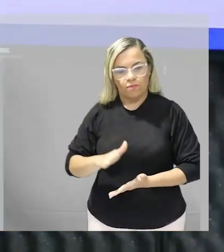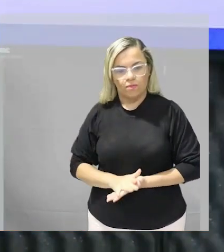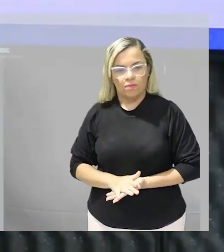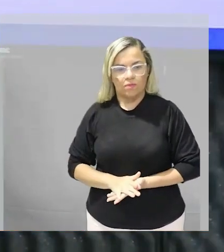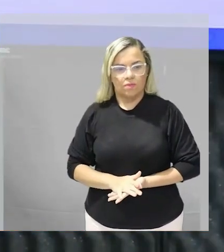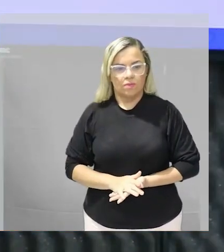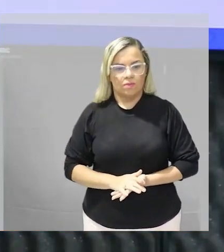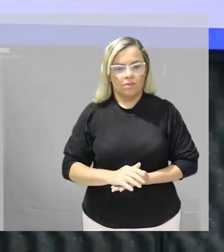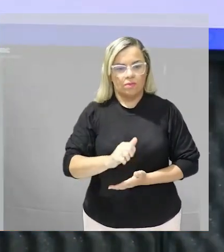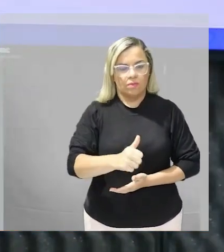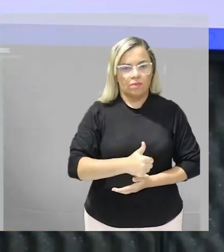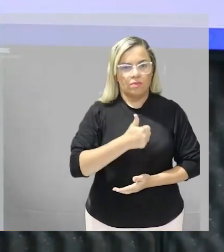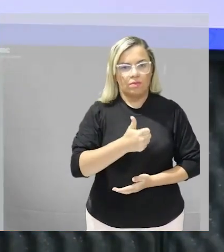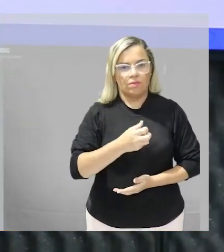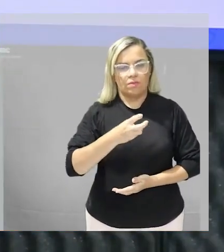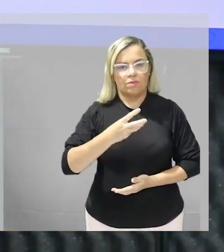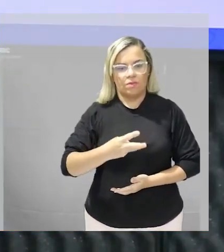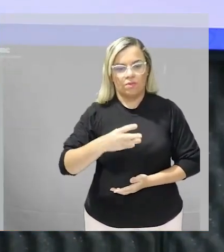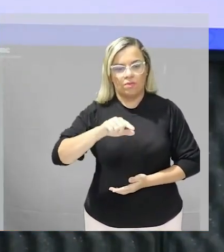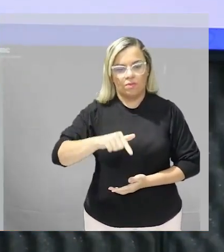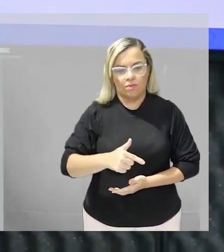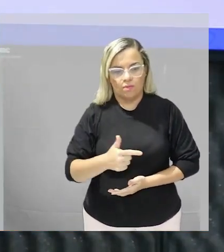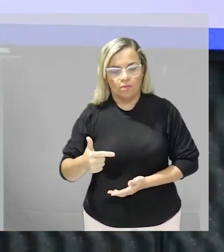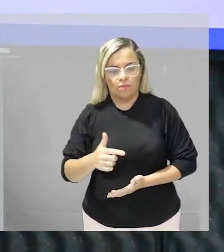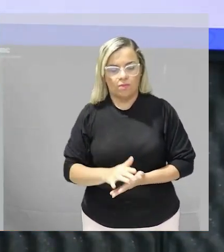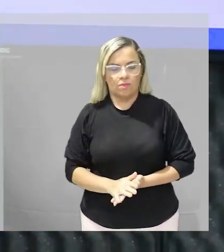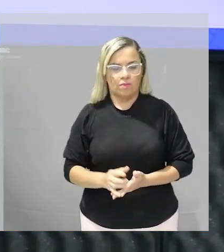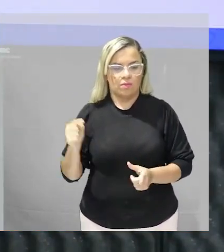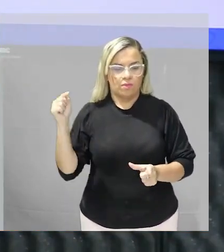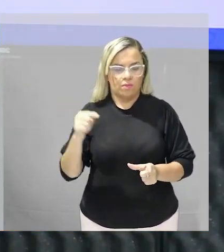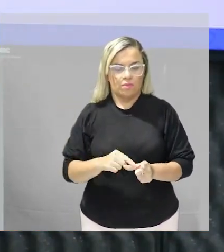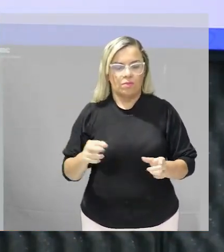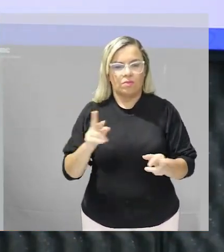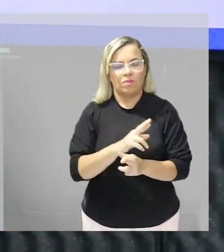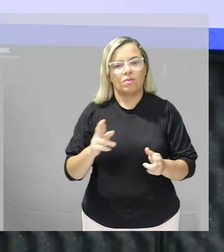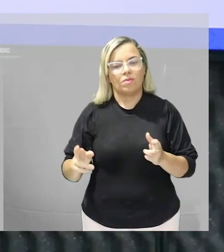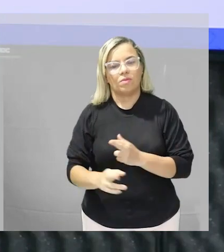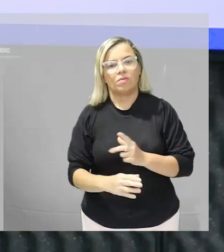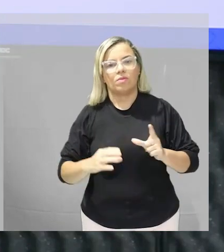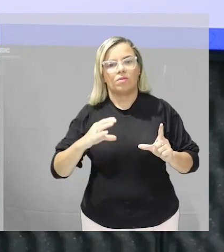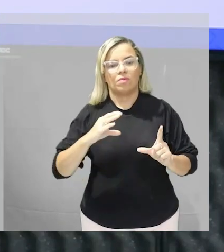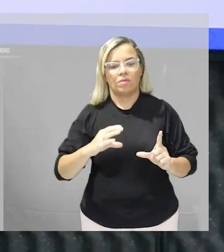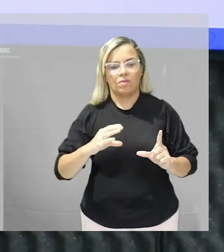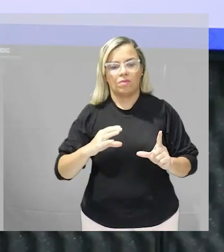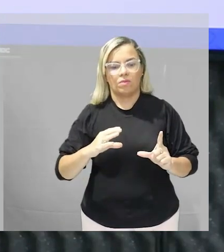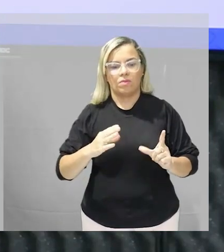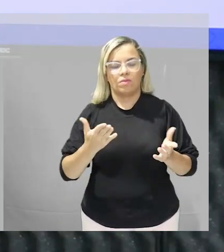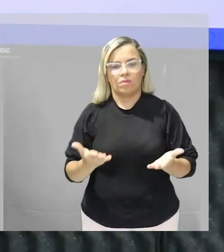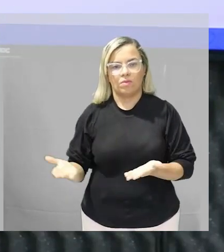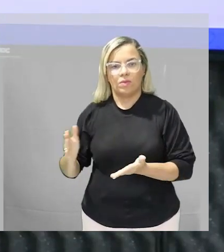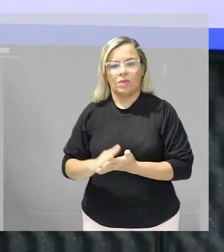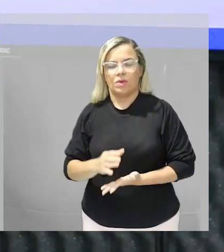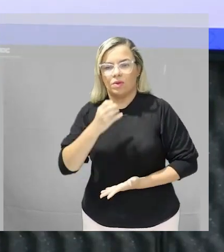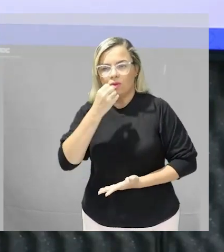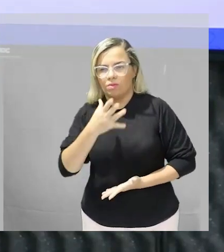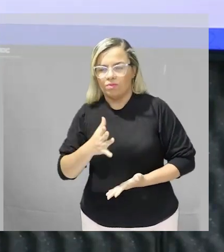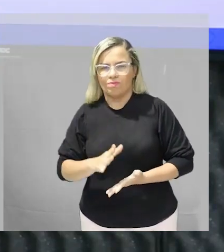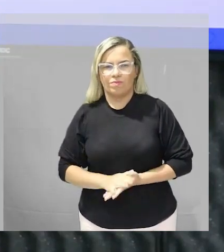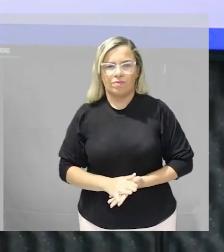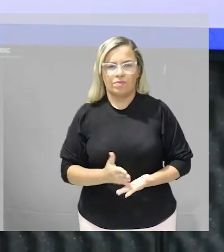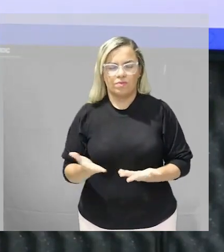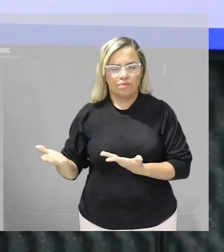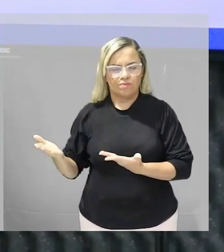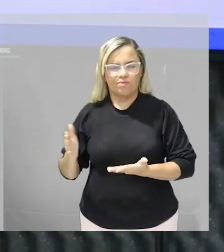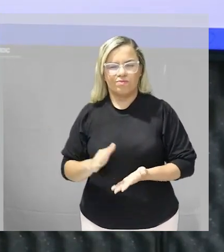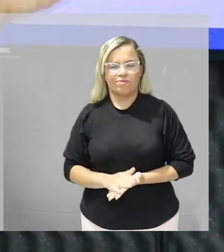13,2 tá certinho lá no Gabarito correspondendo a nossa letra C tá bom gente então foi só